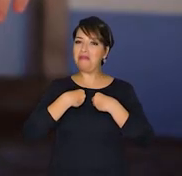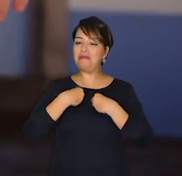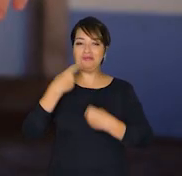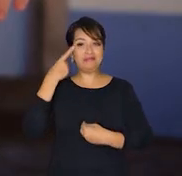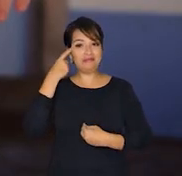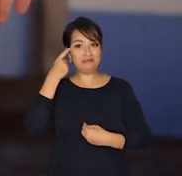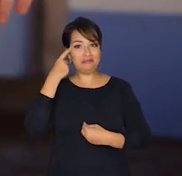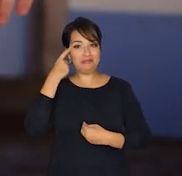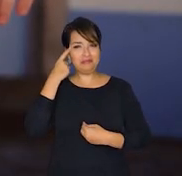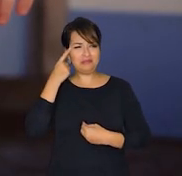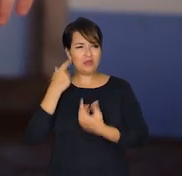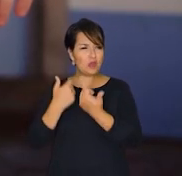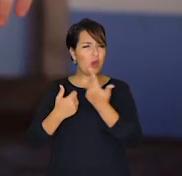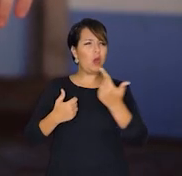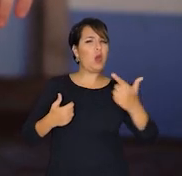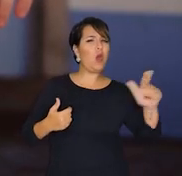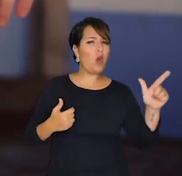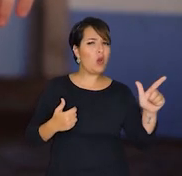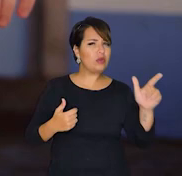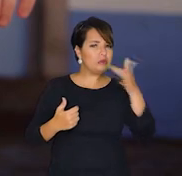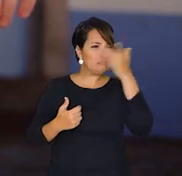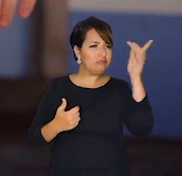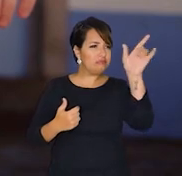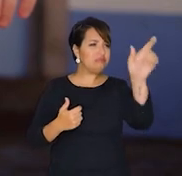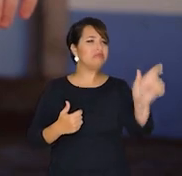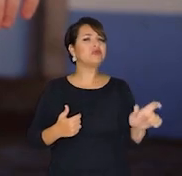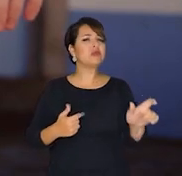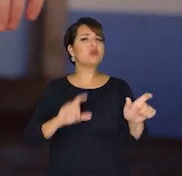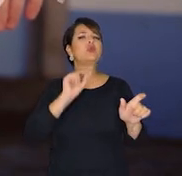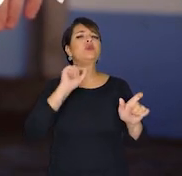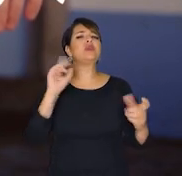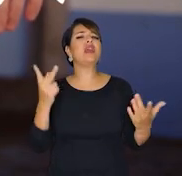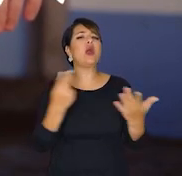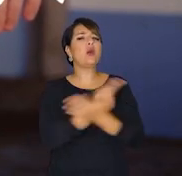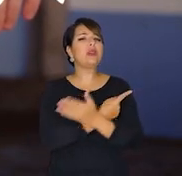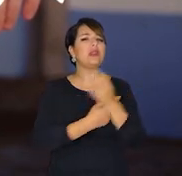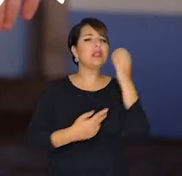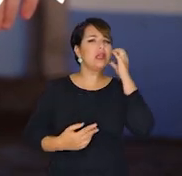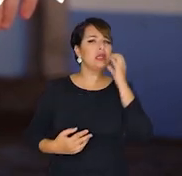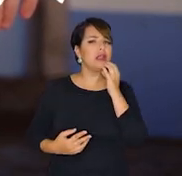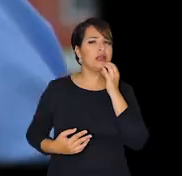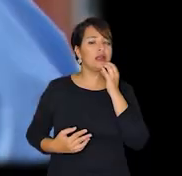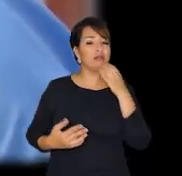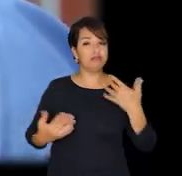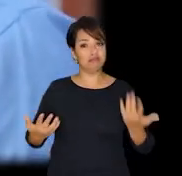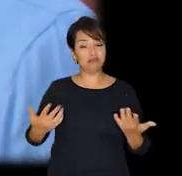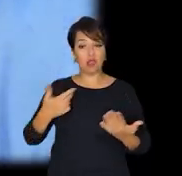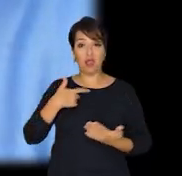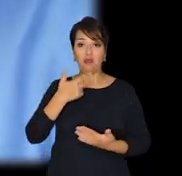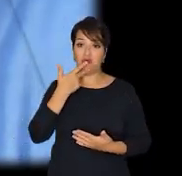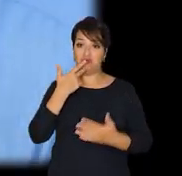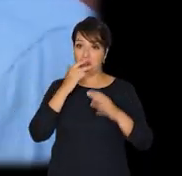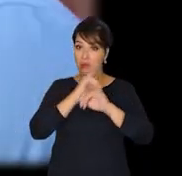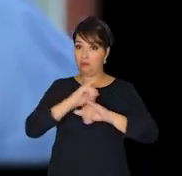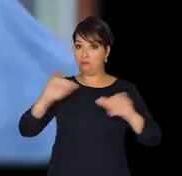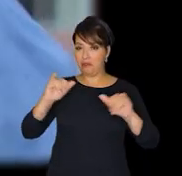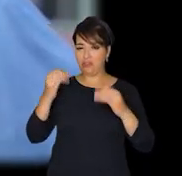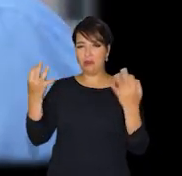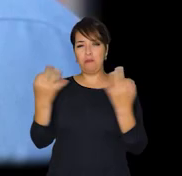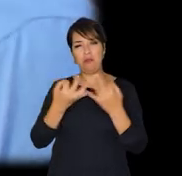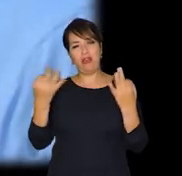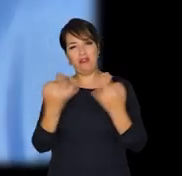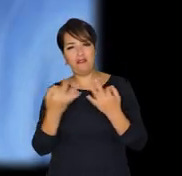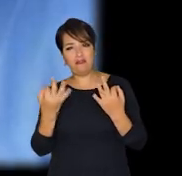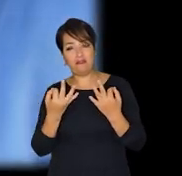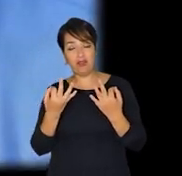Agora eu quero saber do outro lado. O que foi que aconteceu com o tal do Cláudio Castro? Eu não vou dizer pra você que no Rio tá tudo